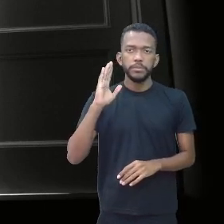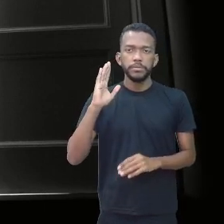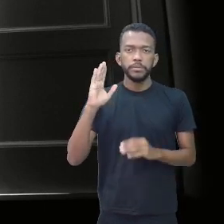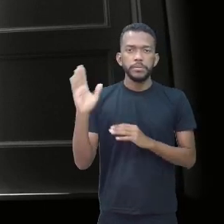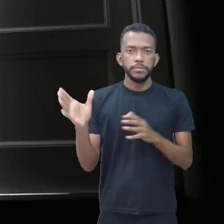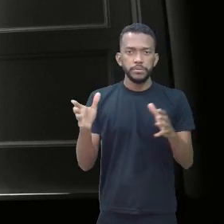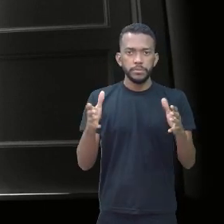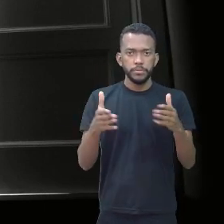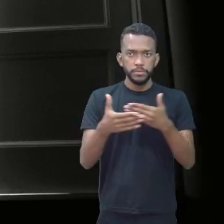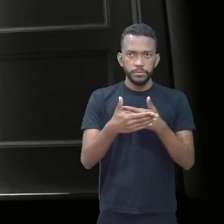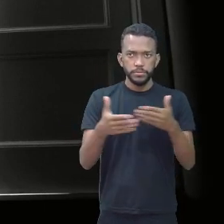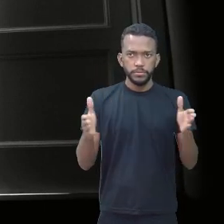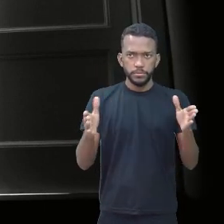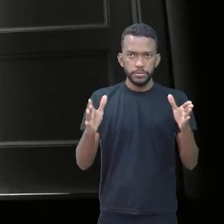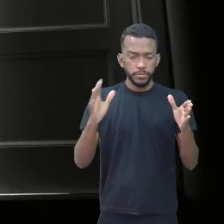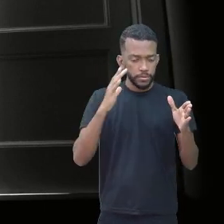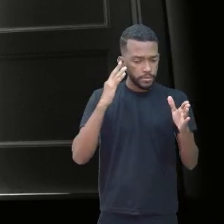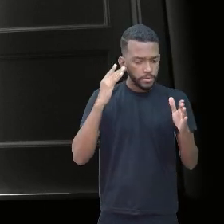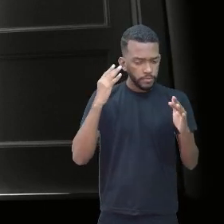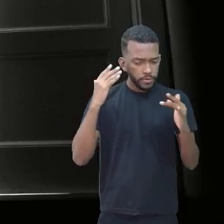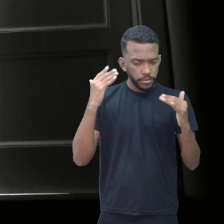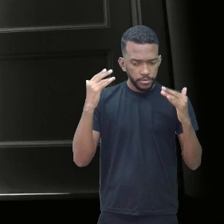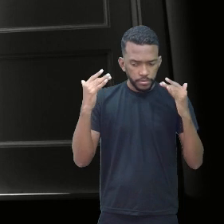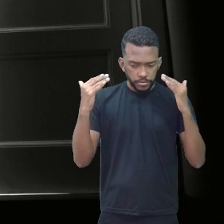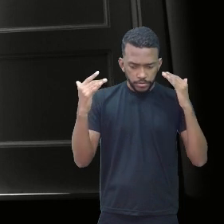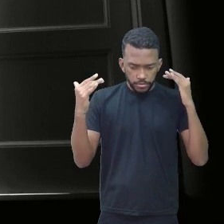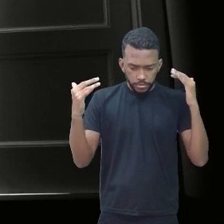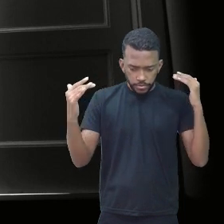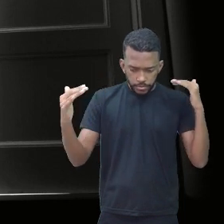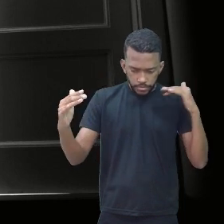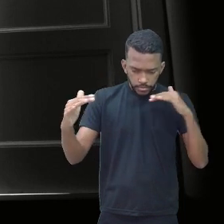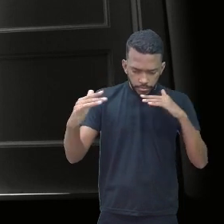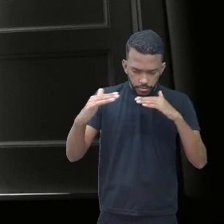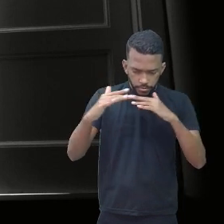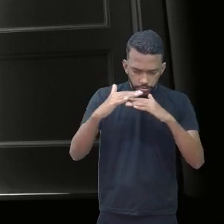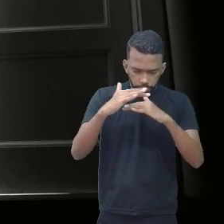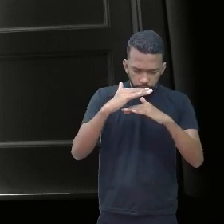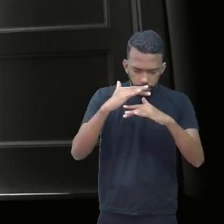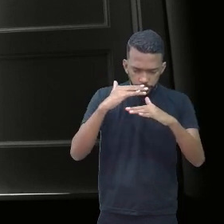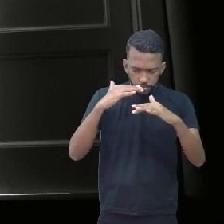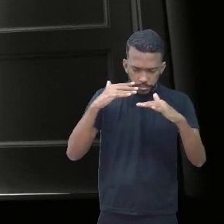do meu quarto, um soar devagarinho.